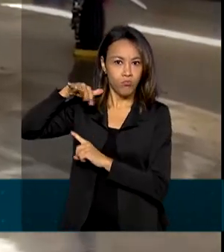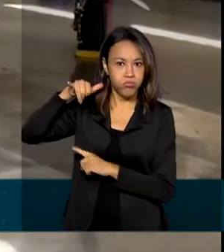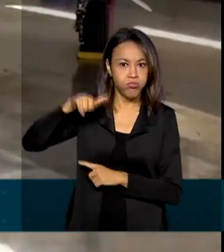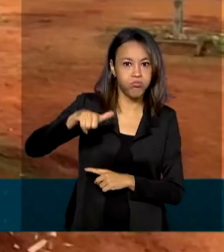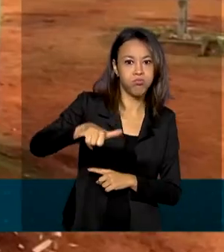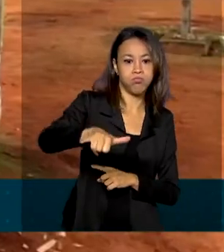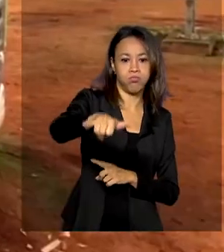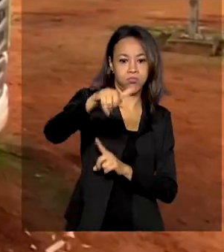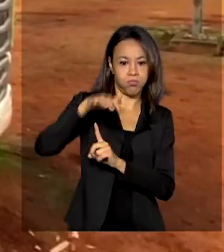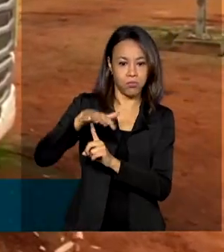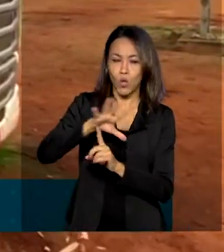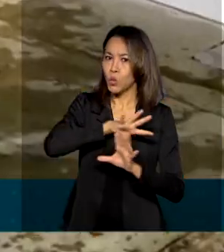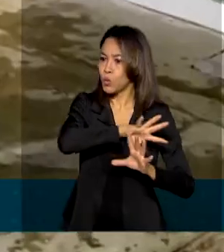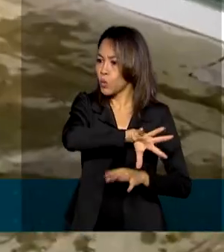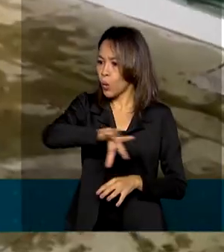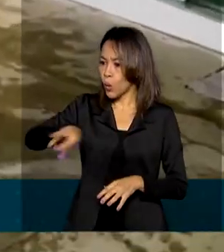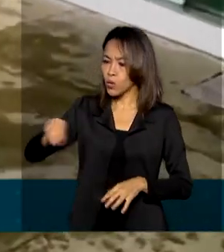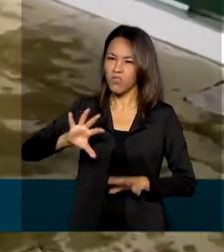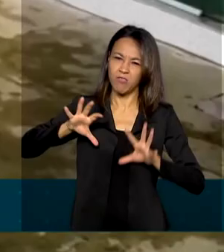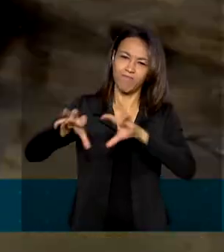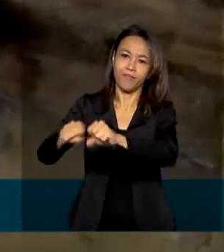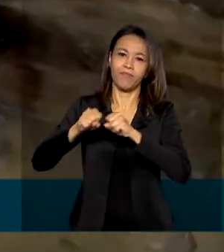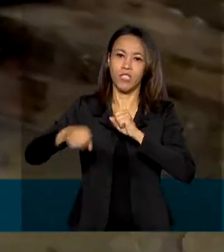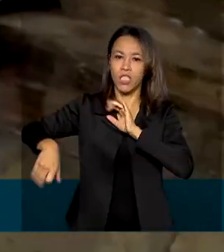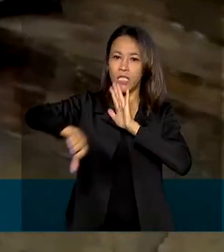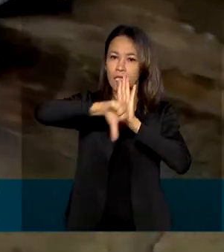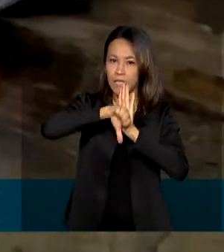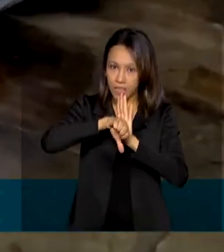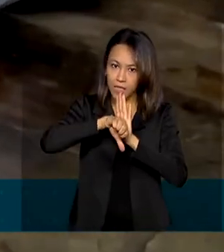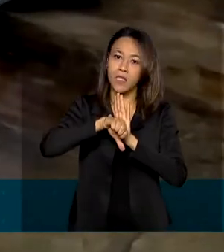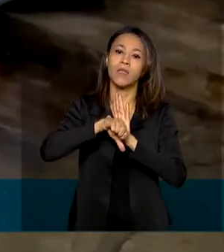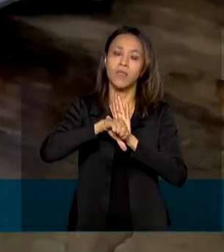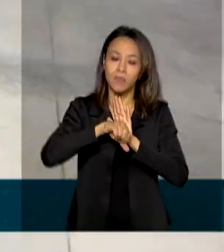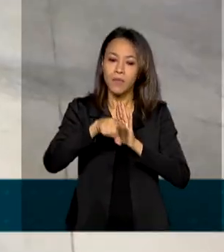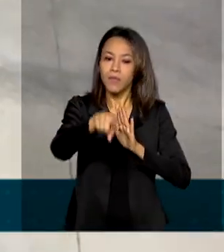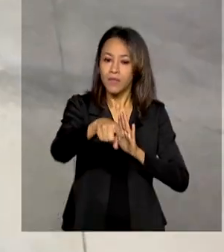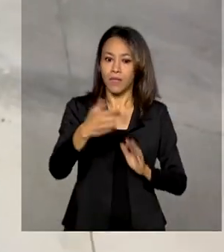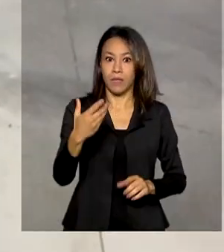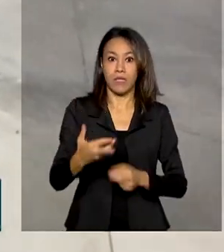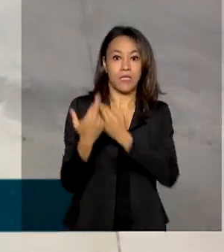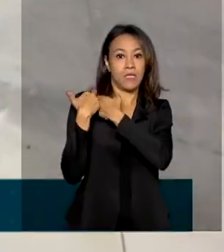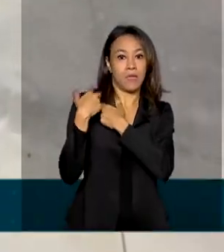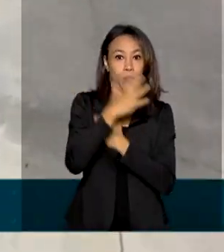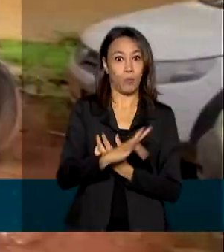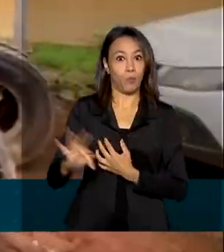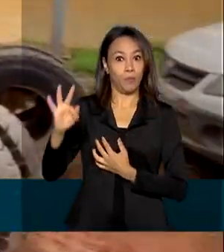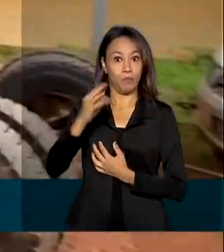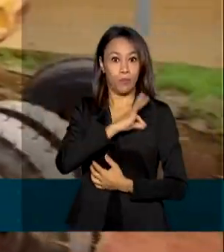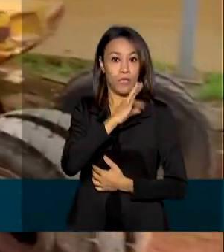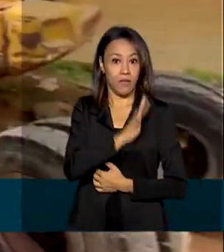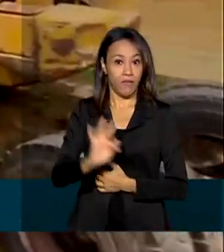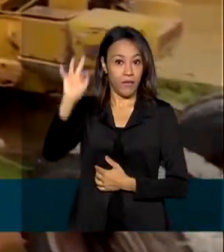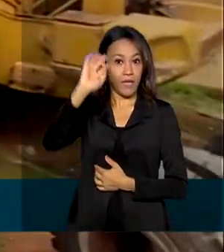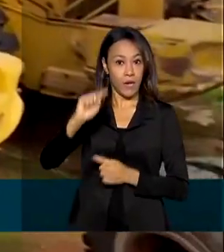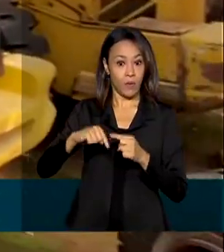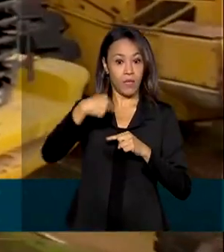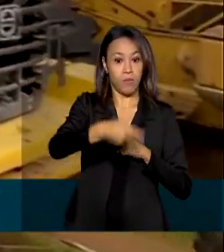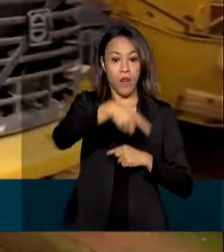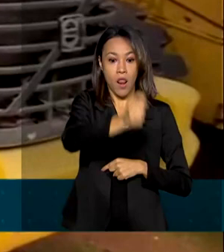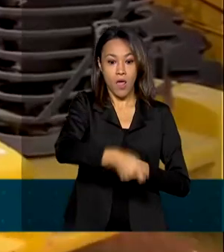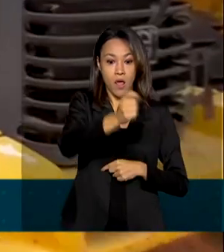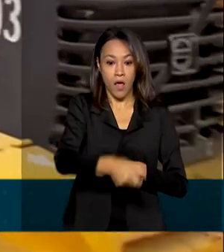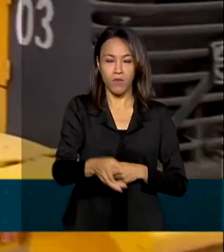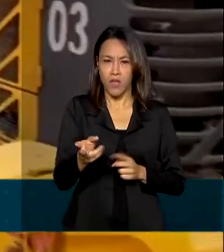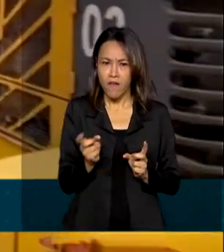bimotor. Todos bens apreendidos de criminosos pela Polícia Federal e leiloados em fevereiro. A venda dos